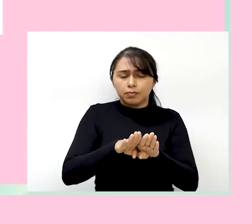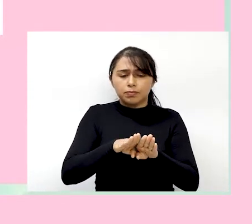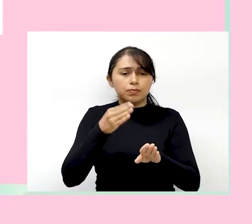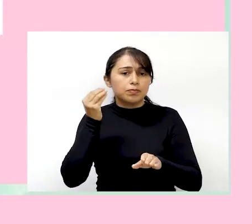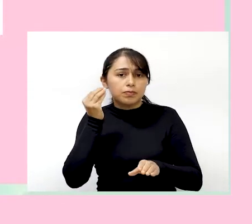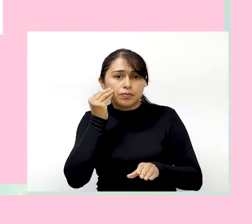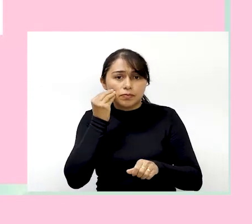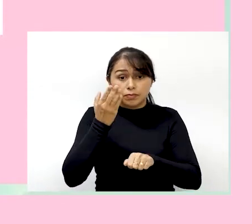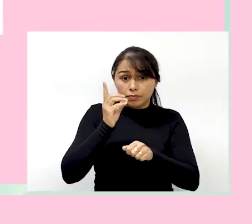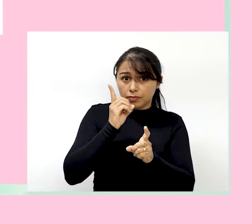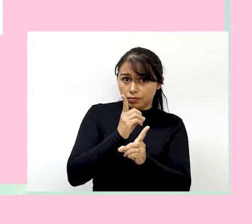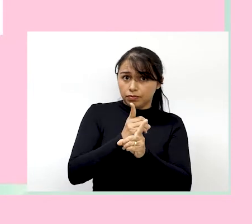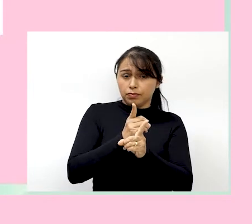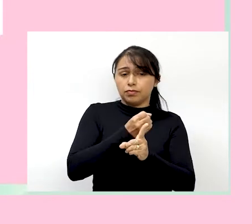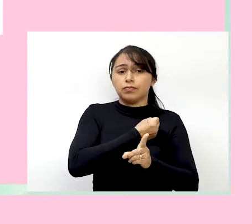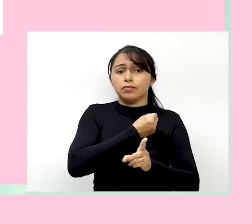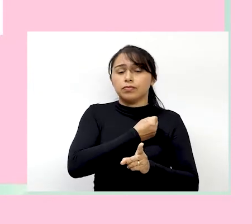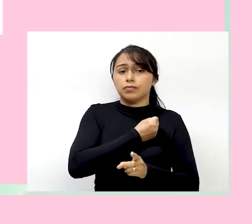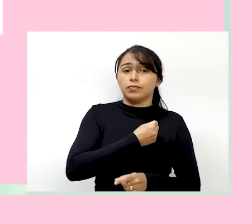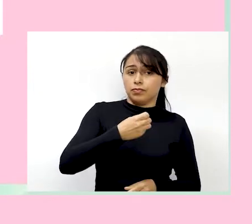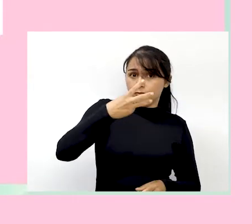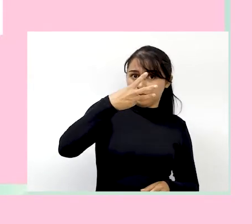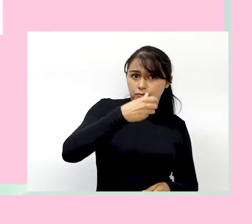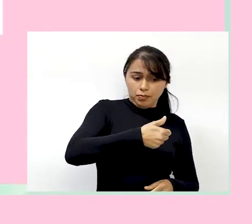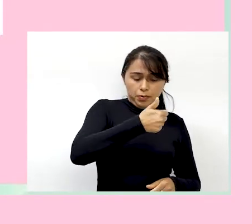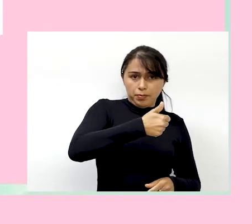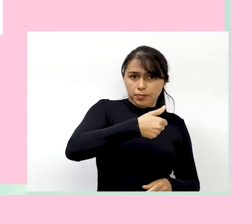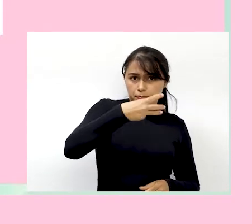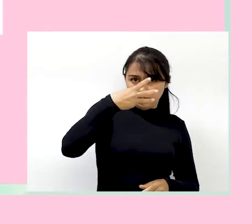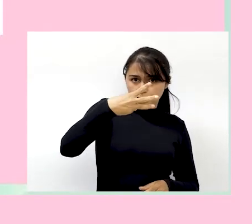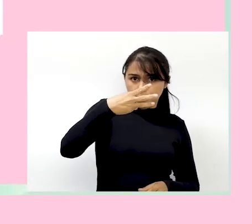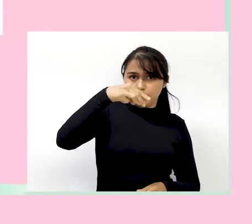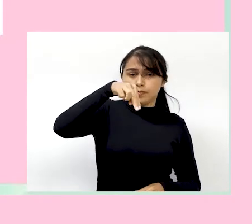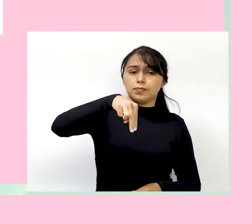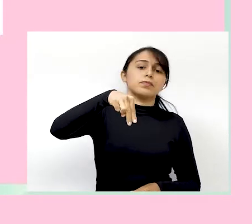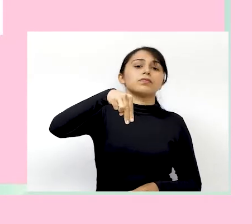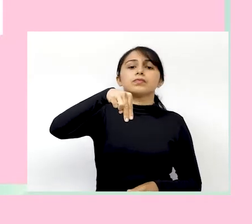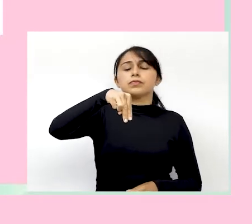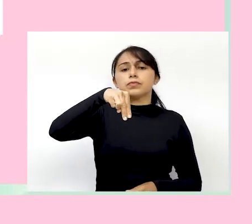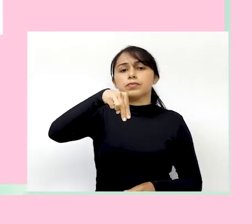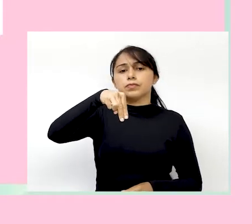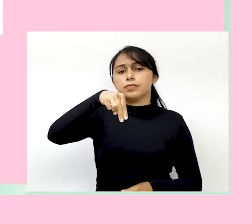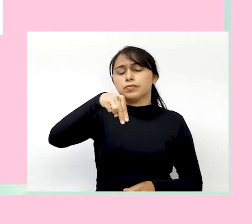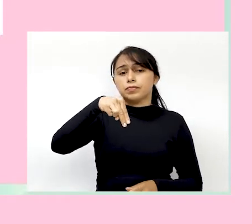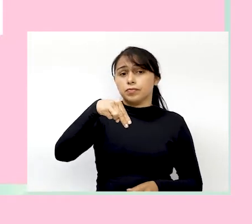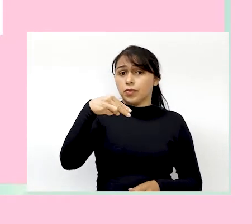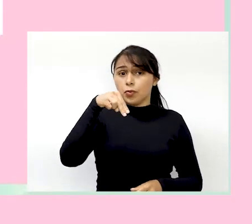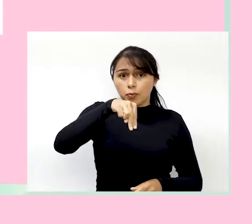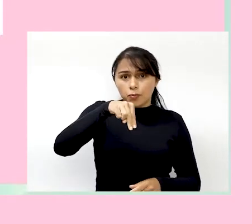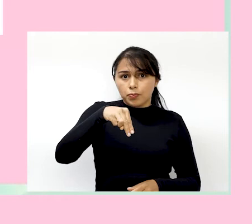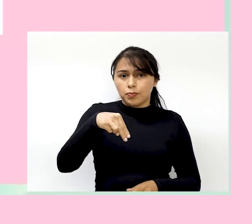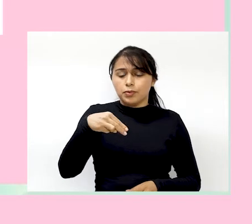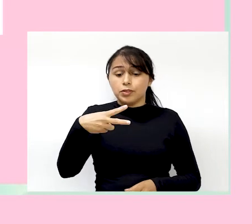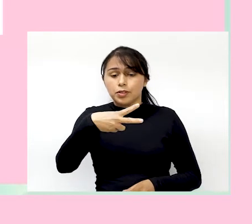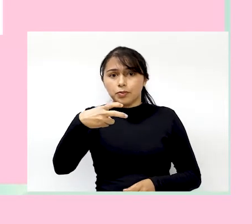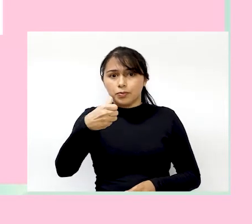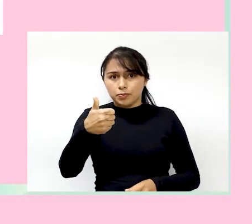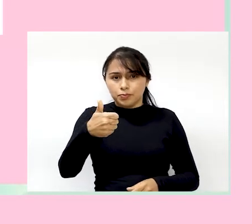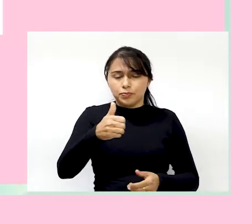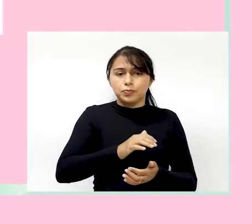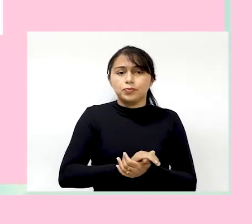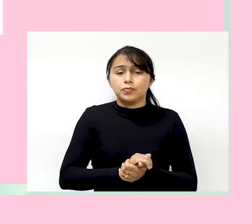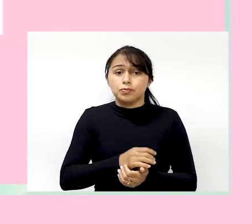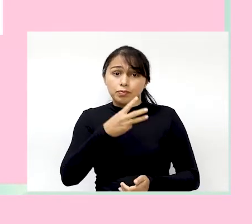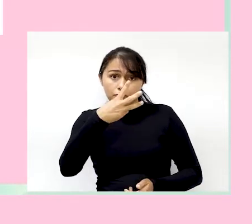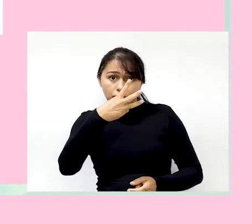formas e tentar encontrar. Nós vamos aqui para essa primeira, 3n. 3n é, né, quando n foi igual a 1, representando a